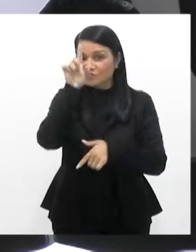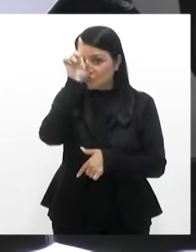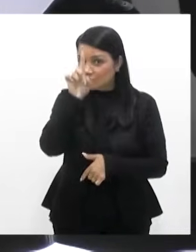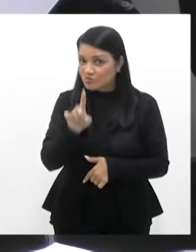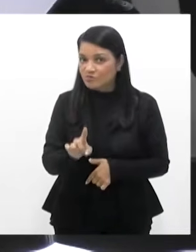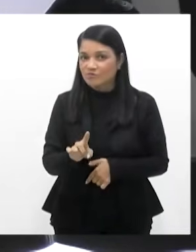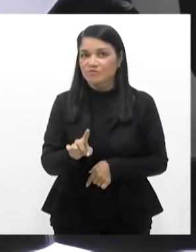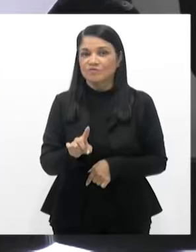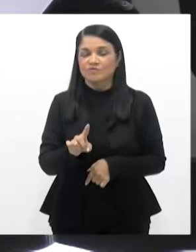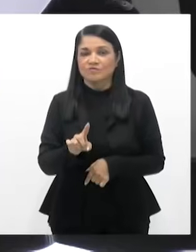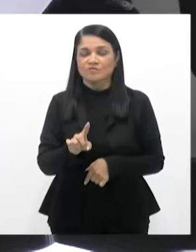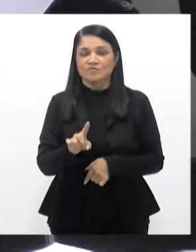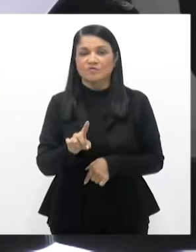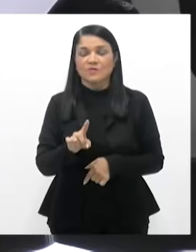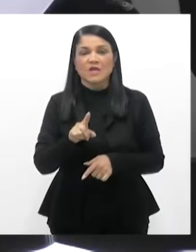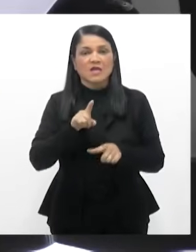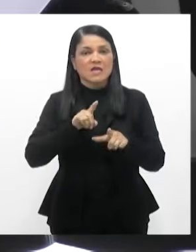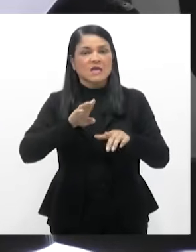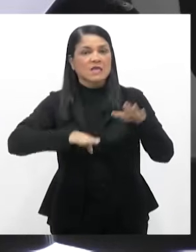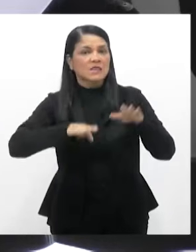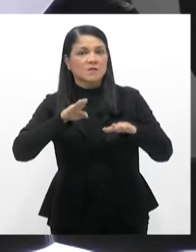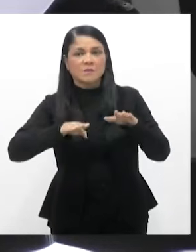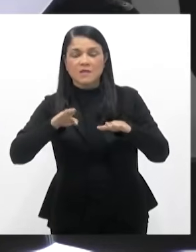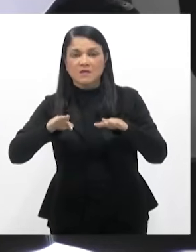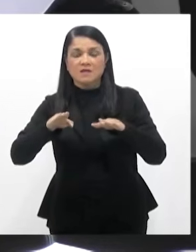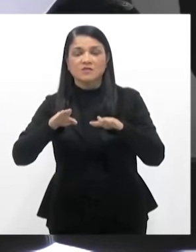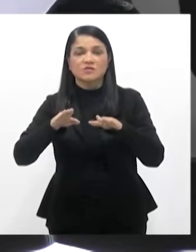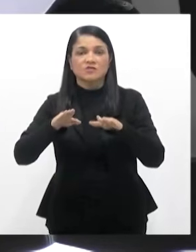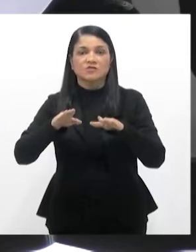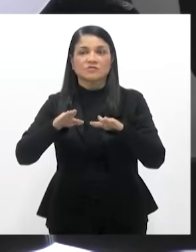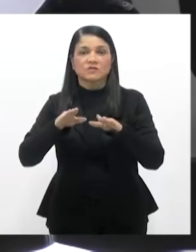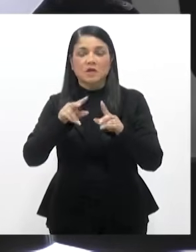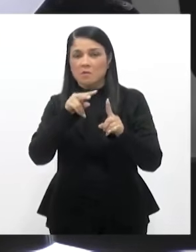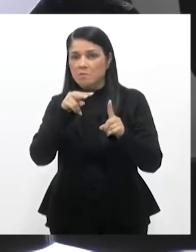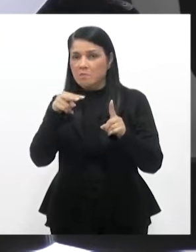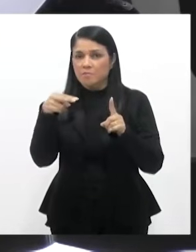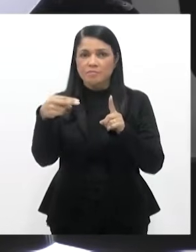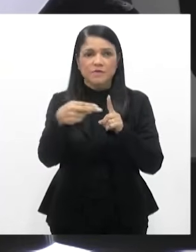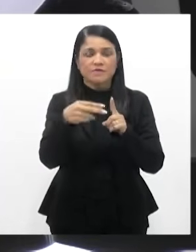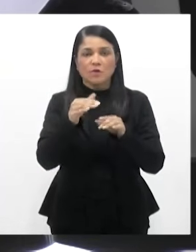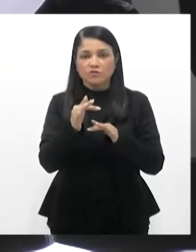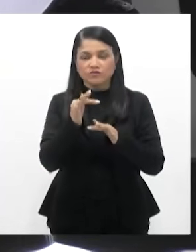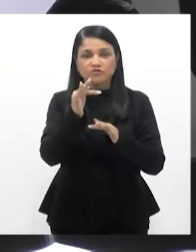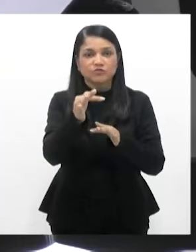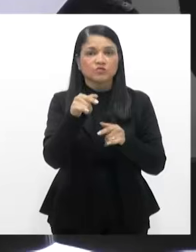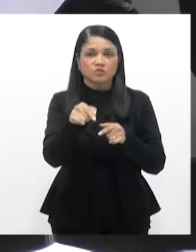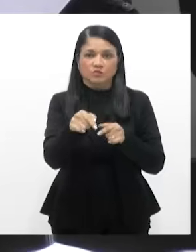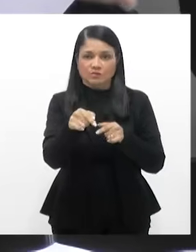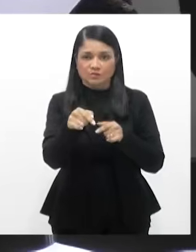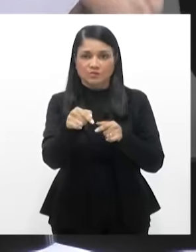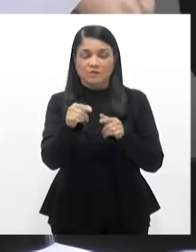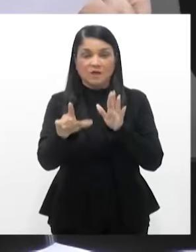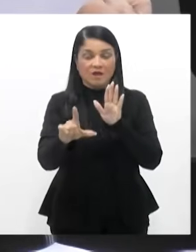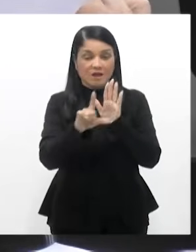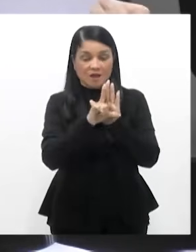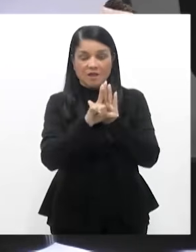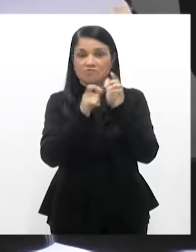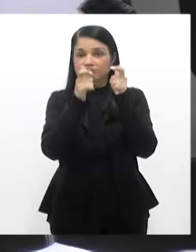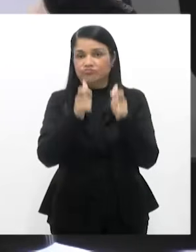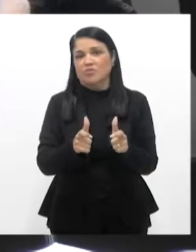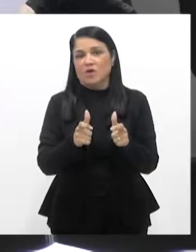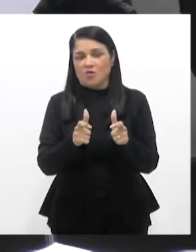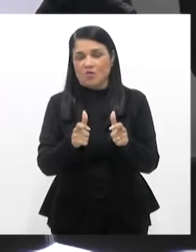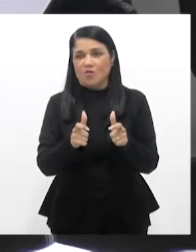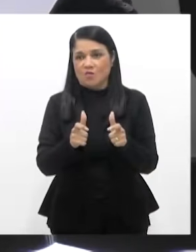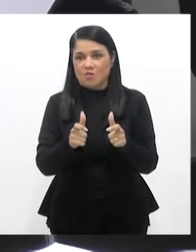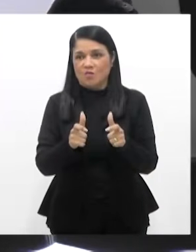direito, independente de sua expressa previsão, de sua previsão na lei local. Perfeito.